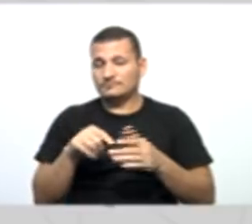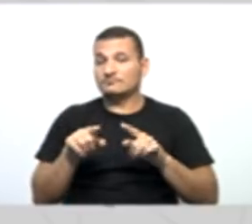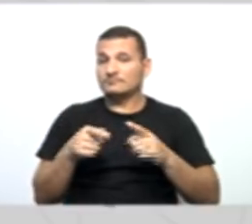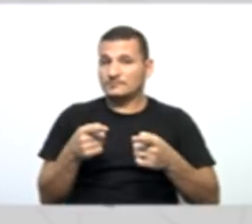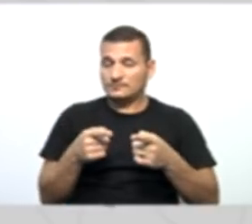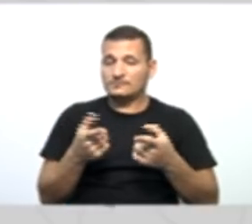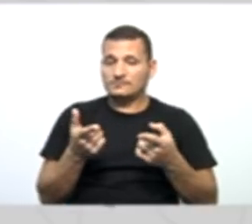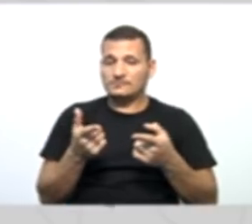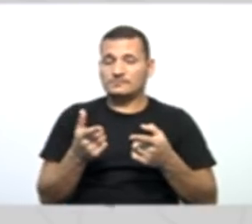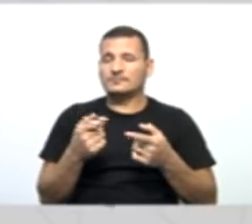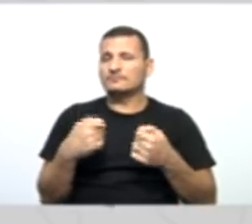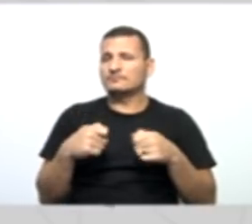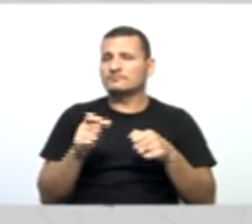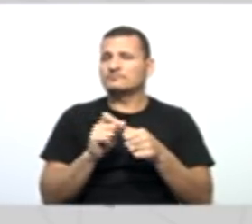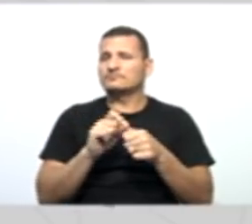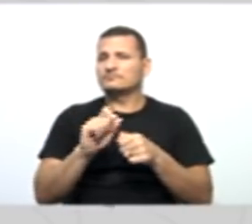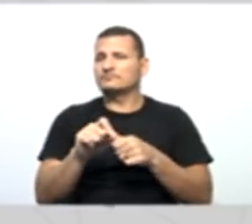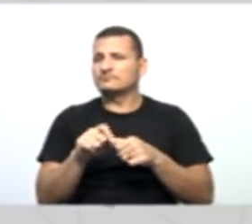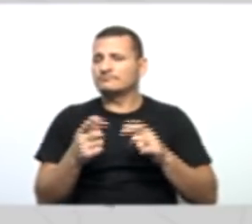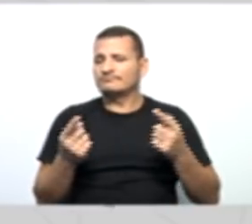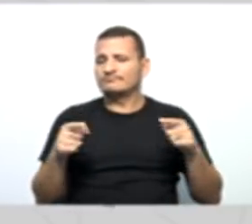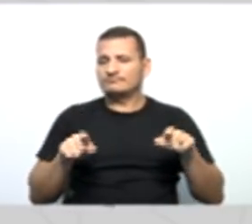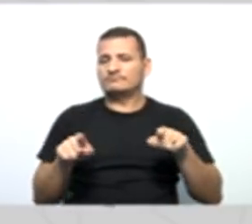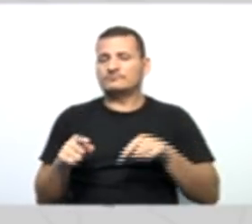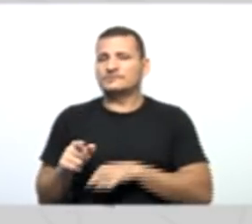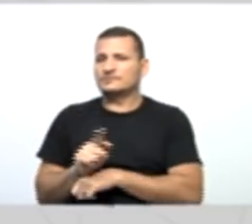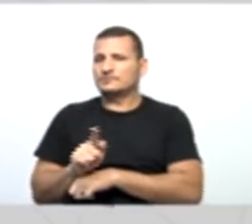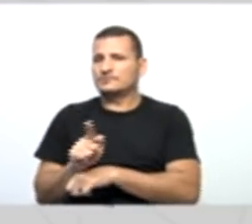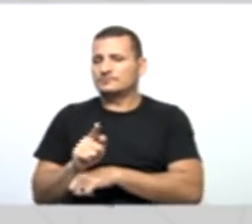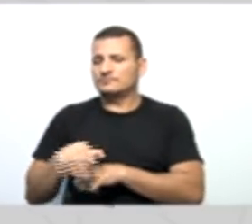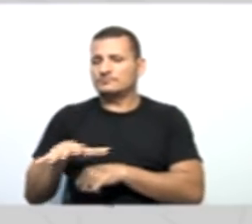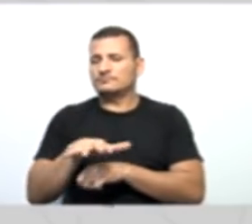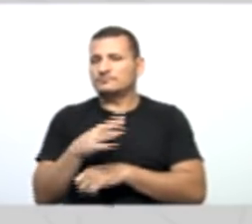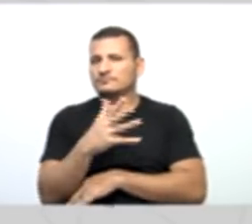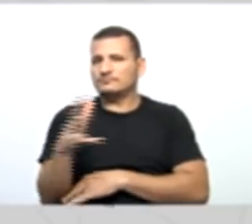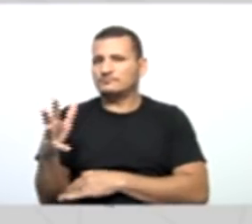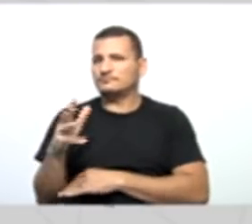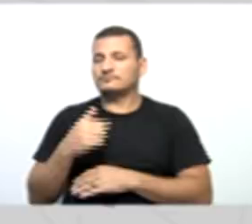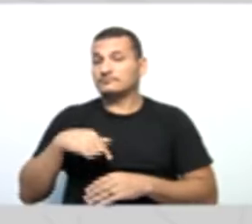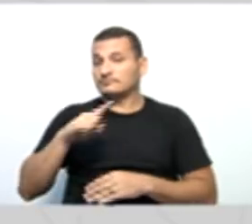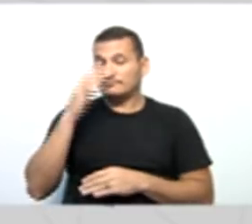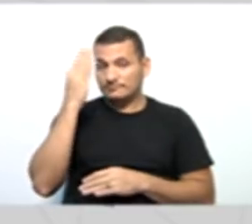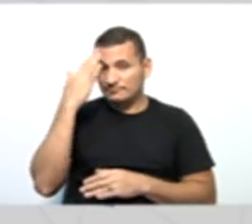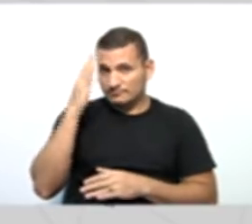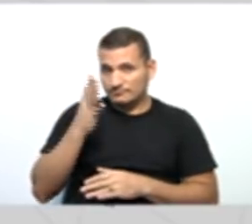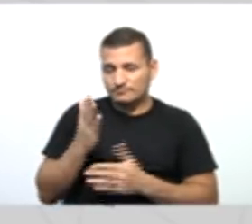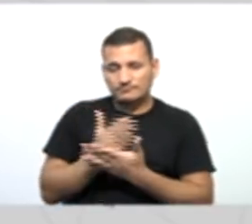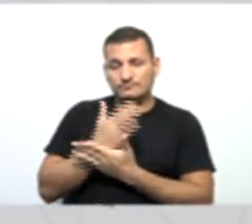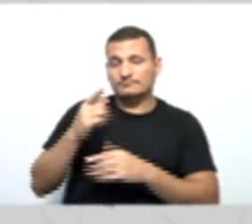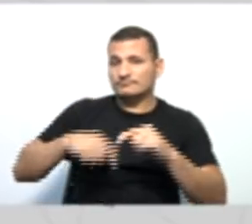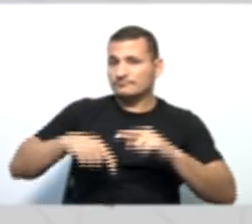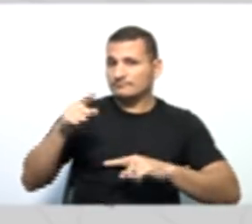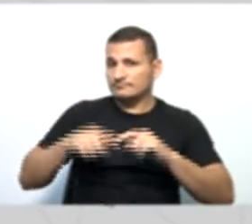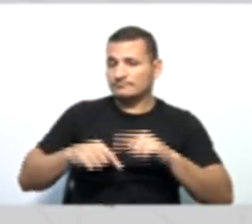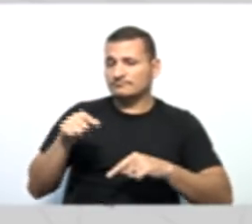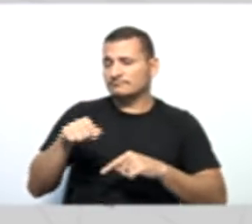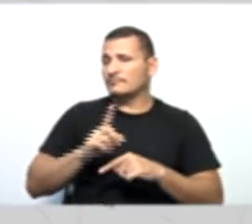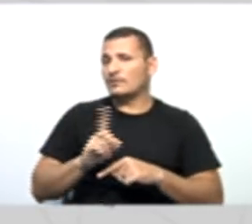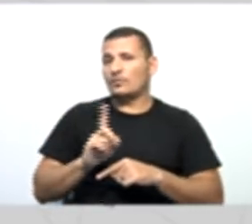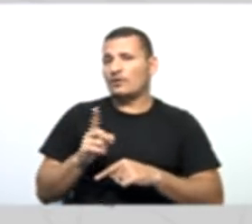precisamos fazer o gerenciamento deste meio ambiente. Sabemos que algumas matérias-primas não